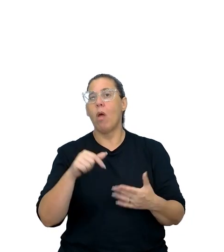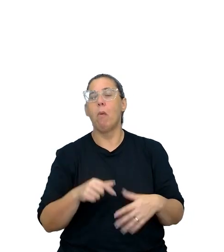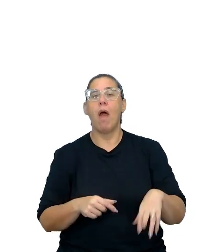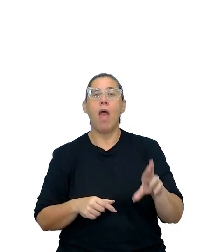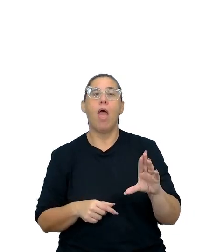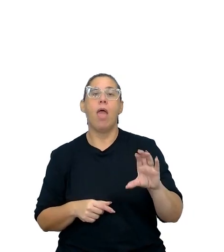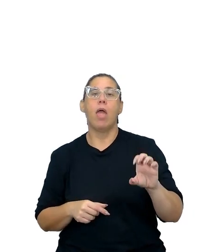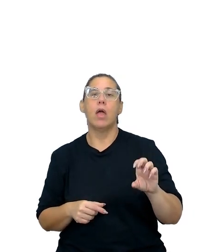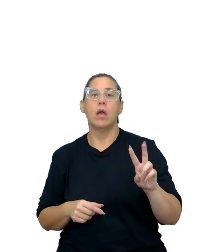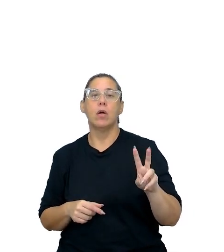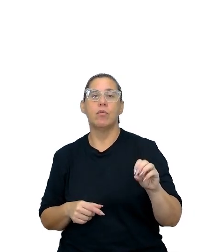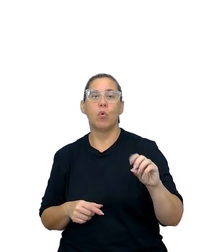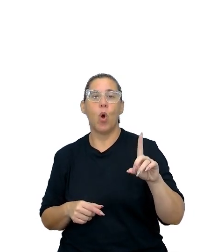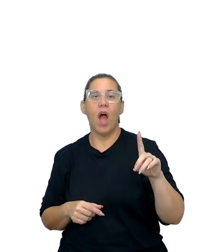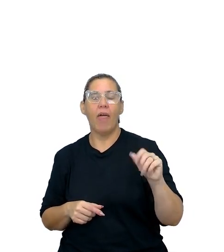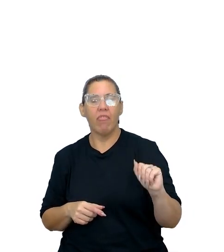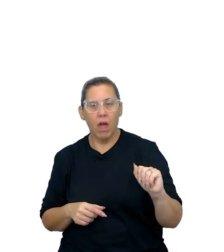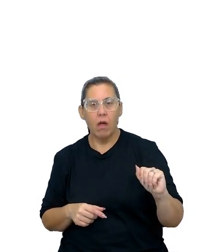revoada, porque no